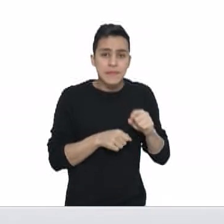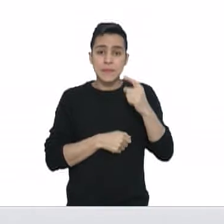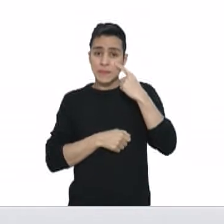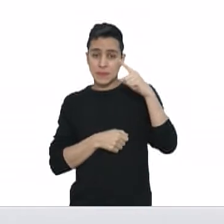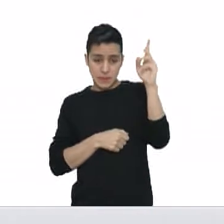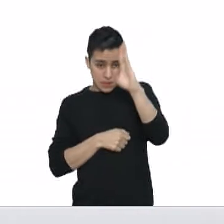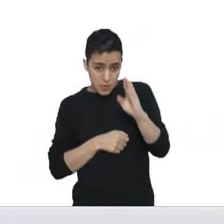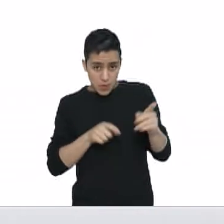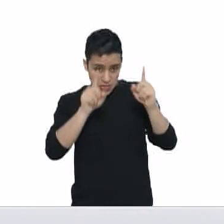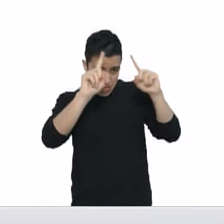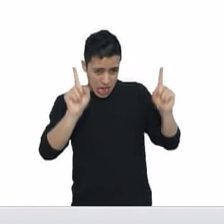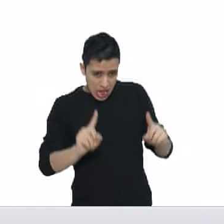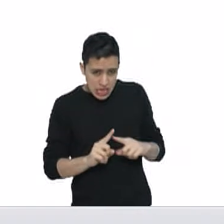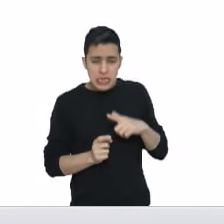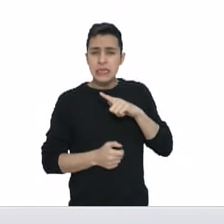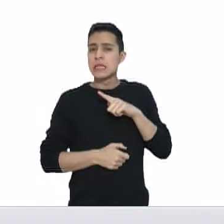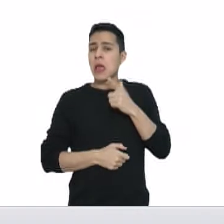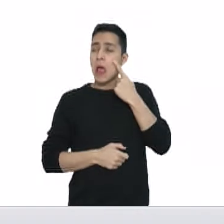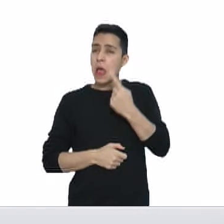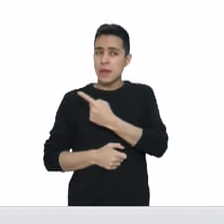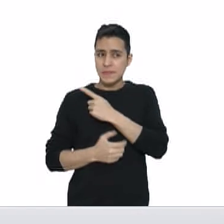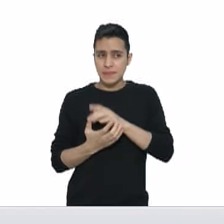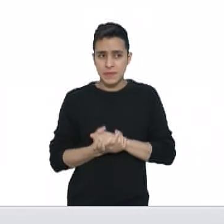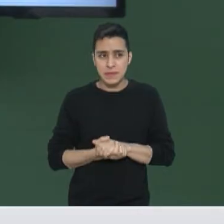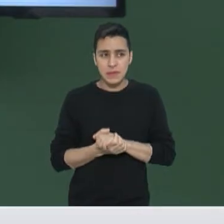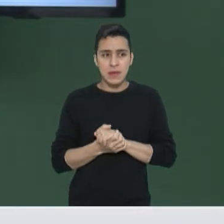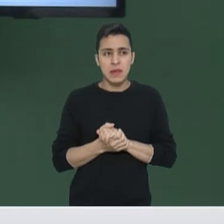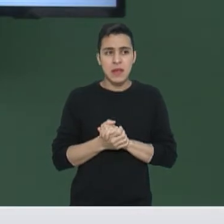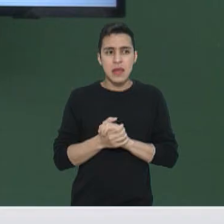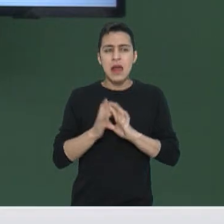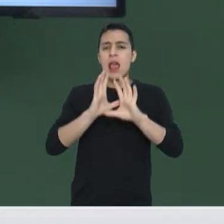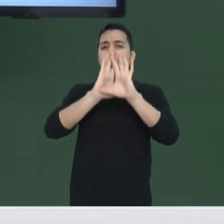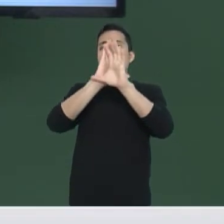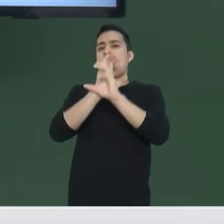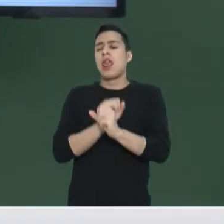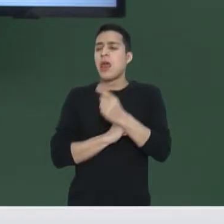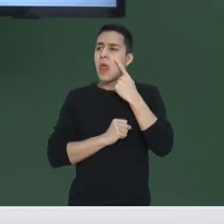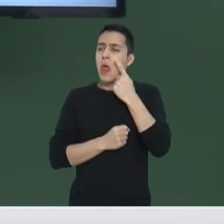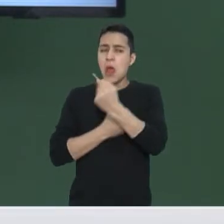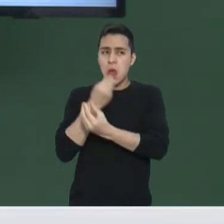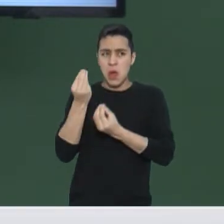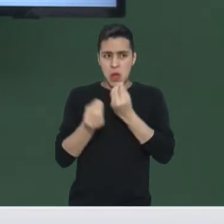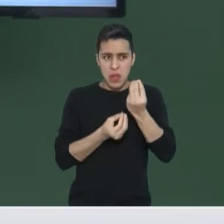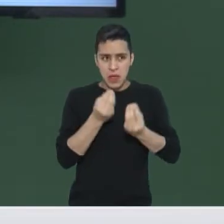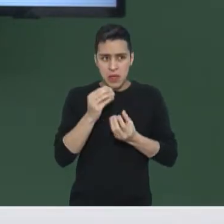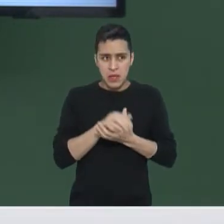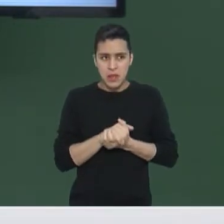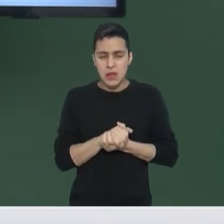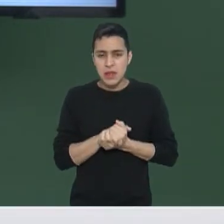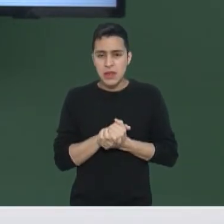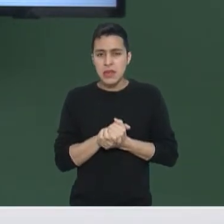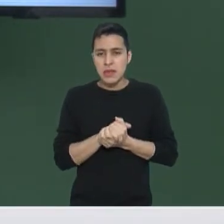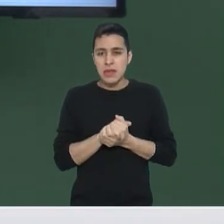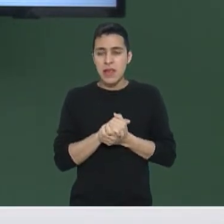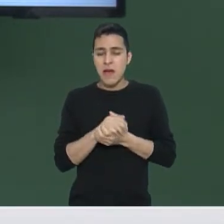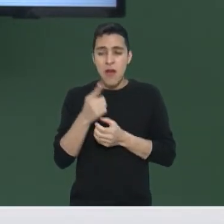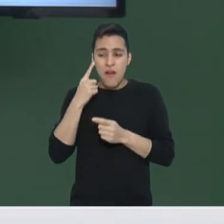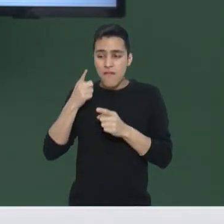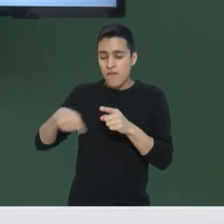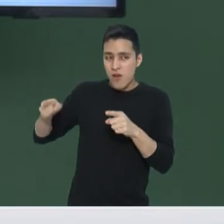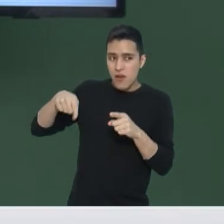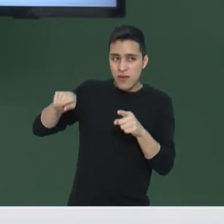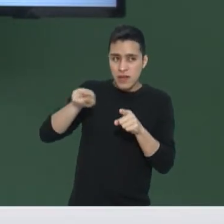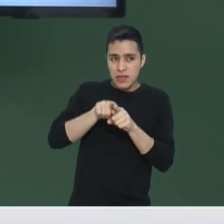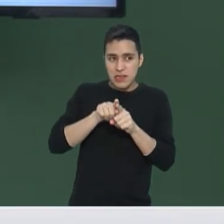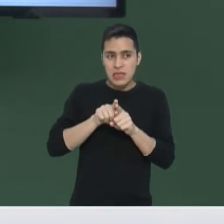Brasil, temos... Olha o tamanho desse número, gente. Como é que você faz para ler esse número? Lê de trás para frente, tá?